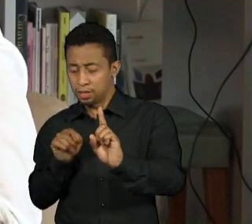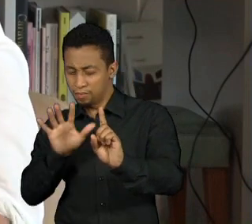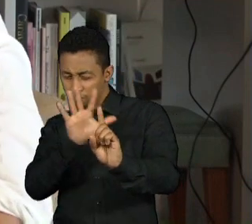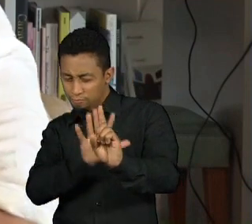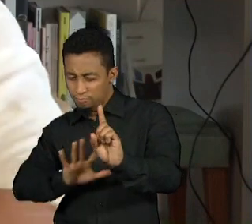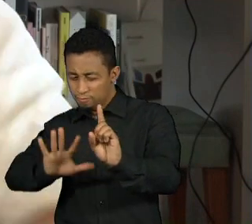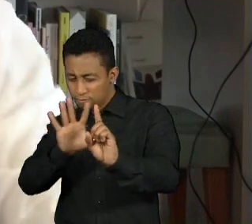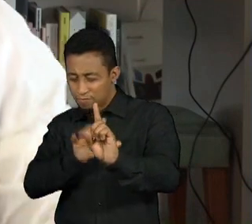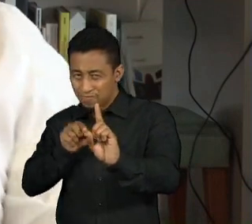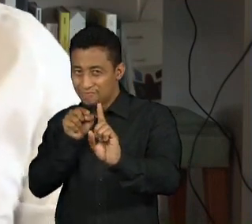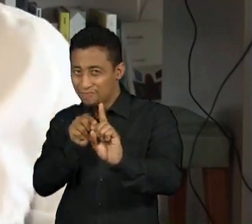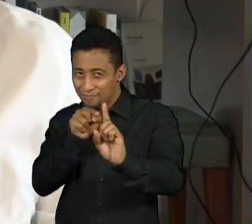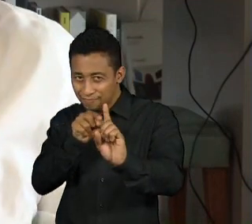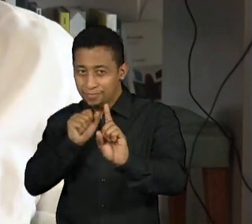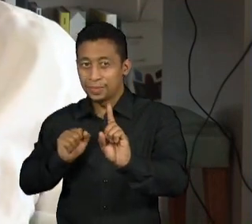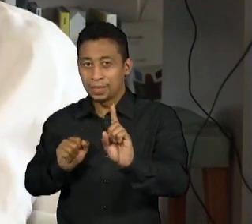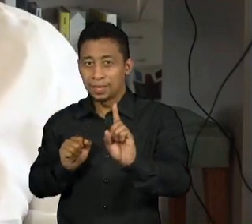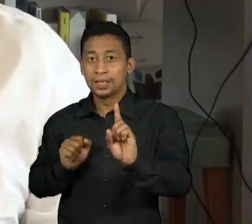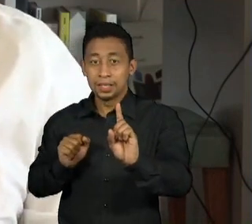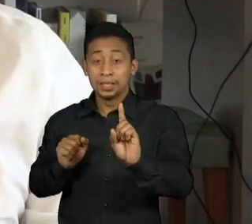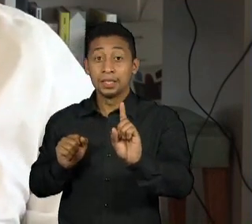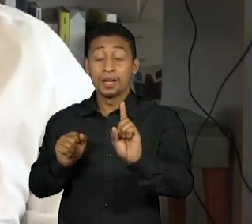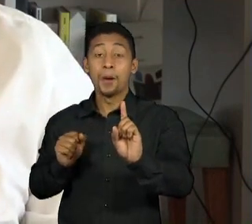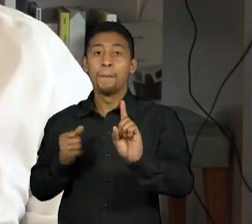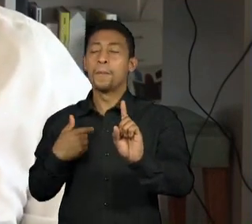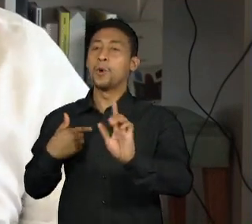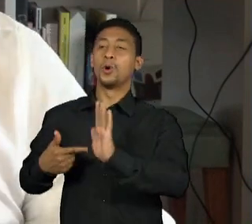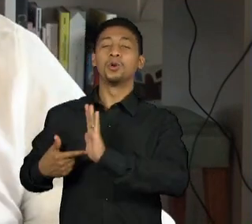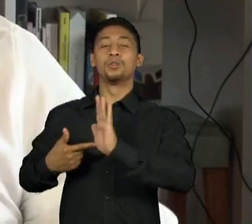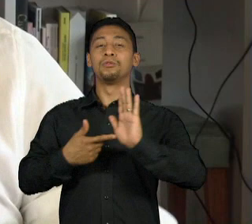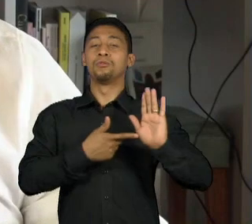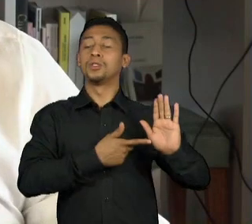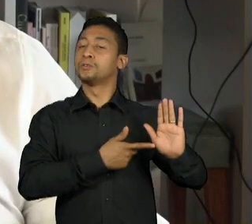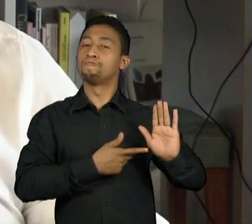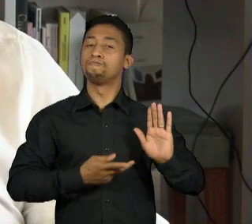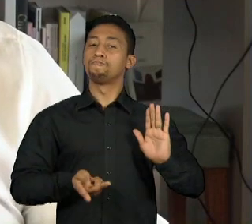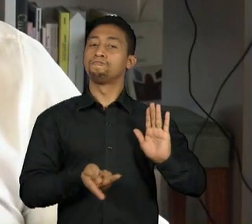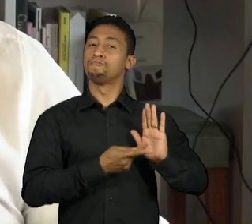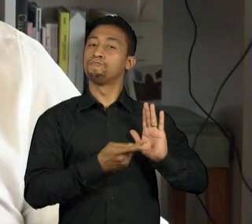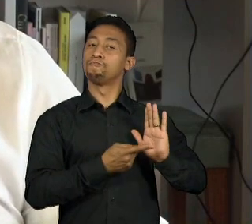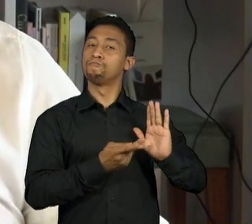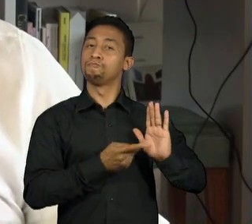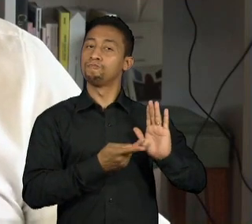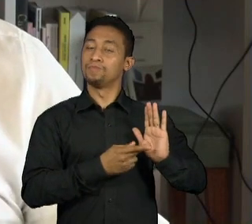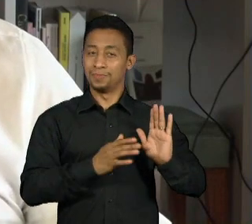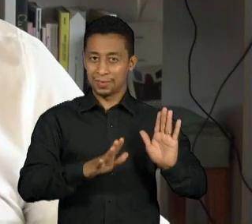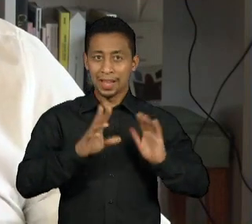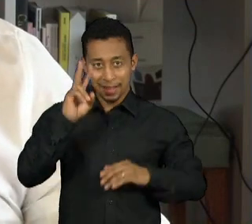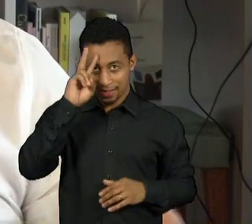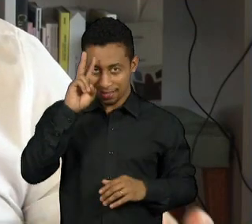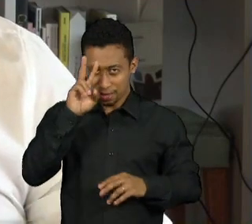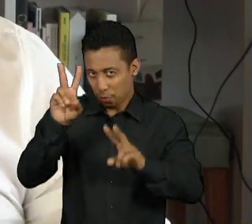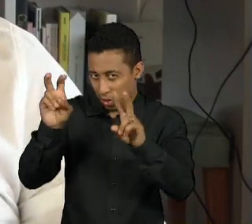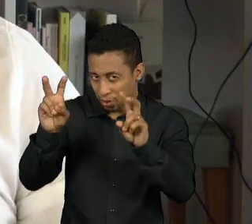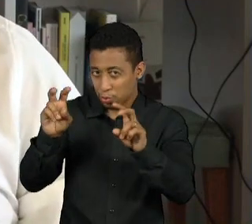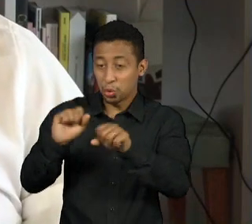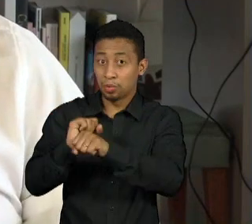toda a cara de ser verdade, a questão da imunidade de rebanho, assim, ele, para não ter,